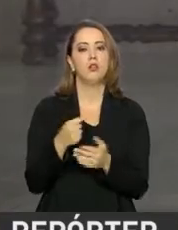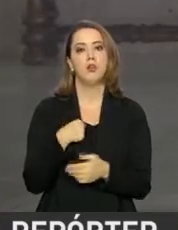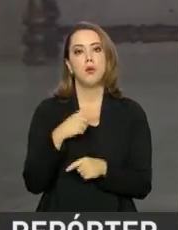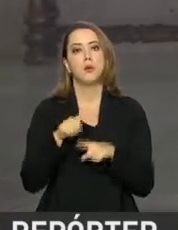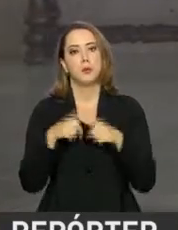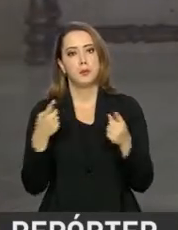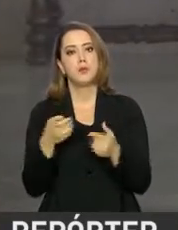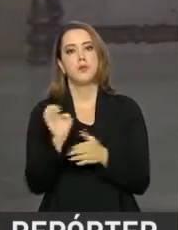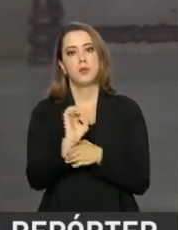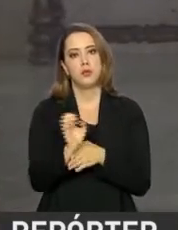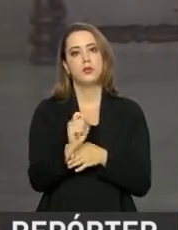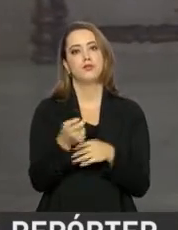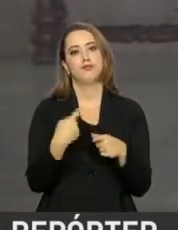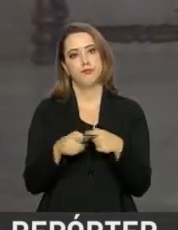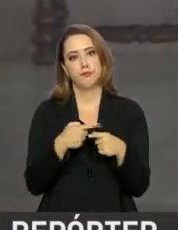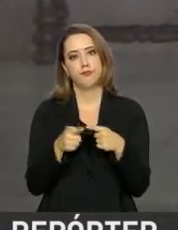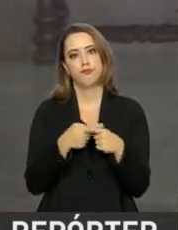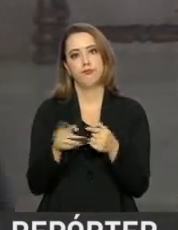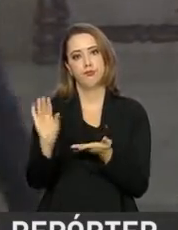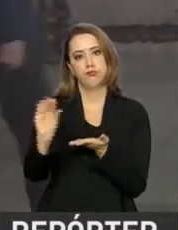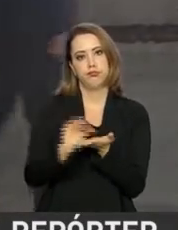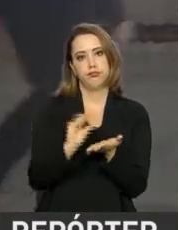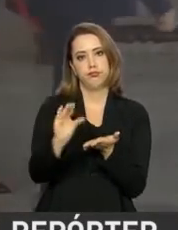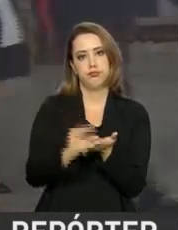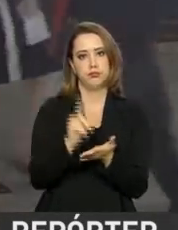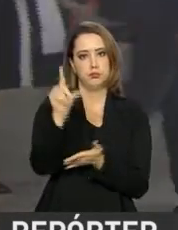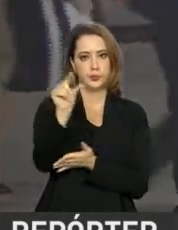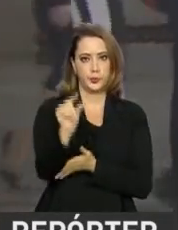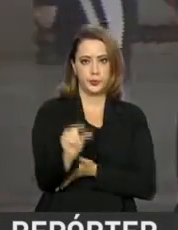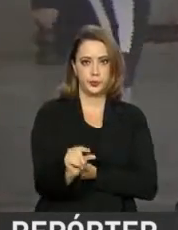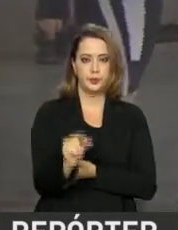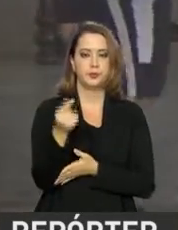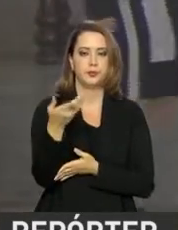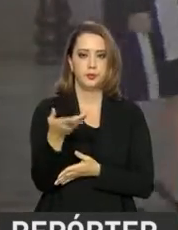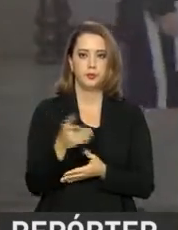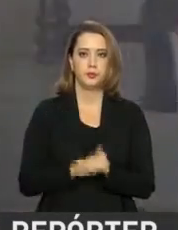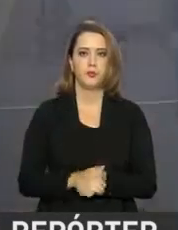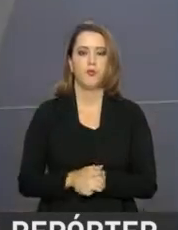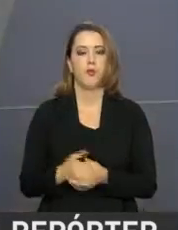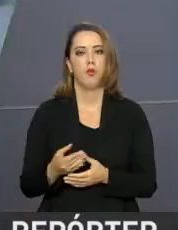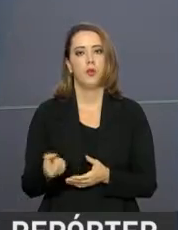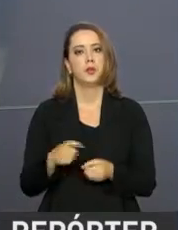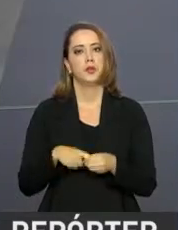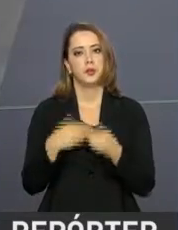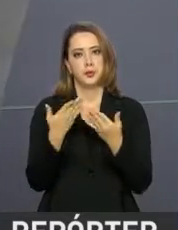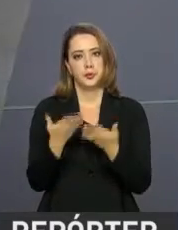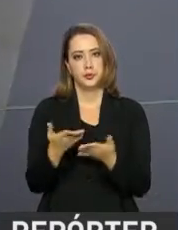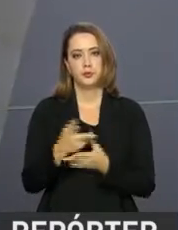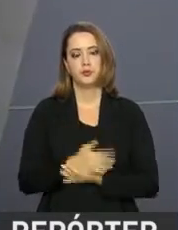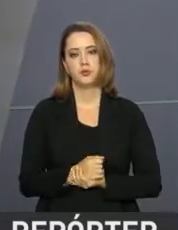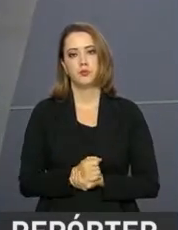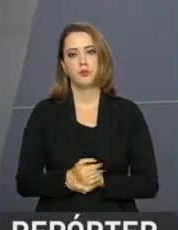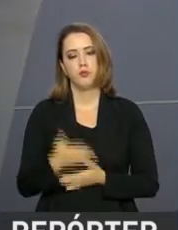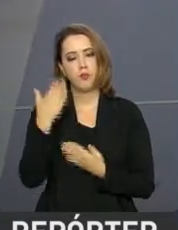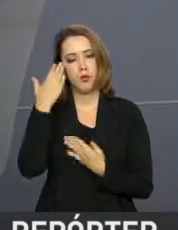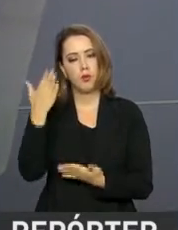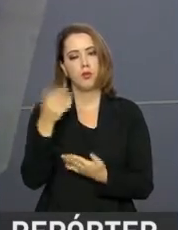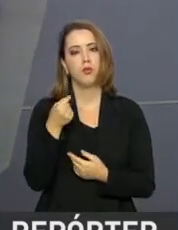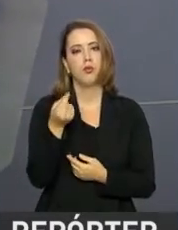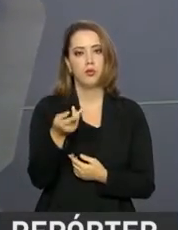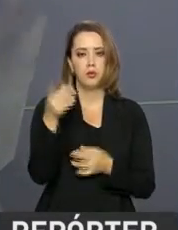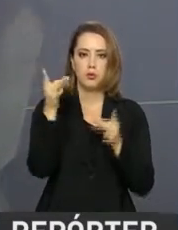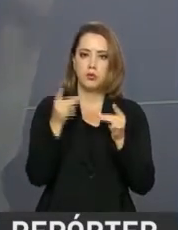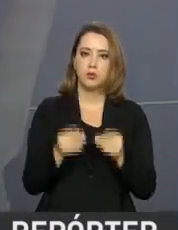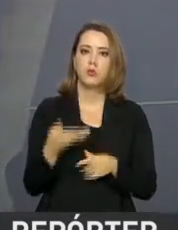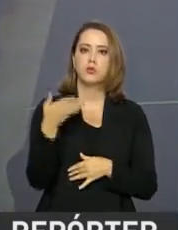esse problema de caixa devido à queda na arrecadação. Voltamos com você no estúdio, Leandro. Obrigado, Paulo, pelas suas